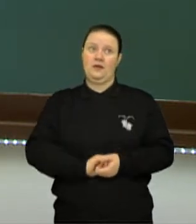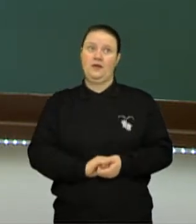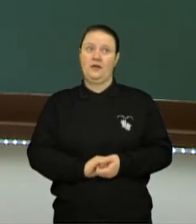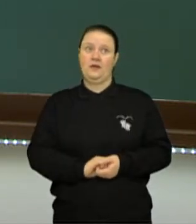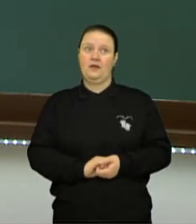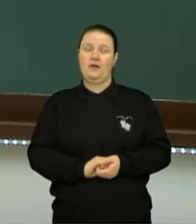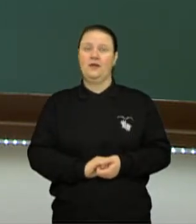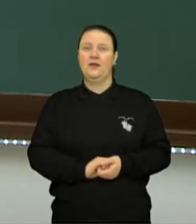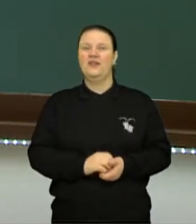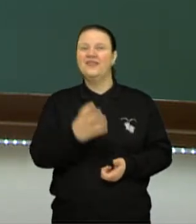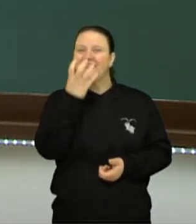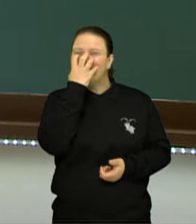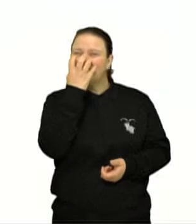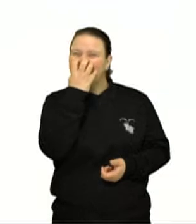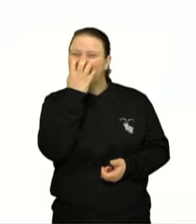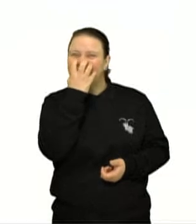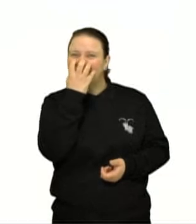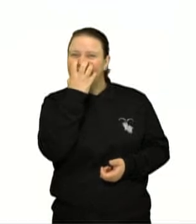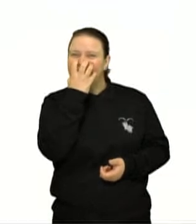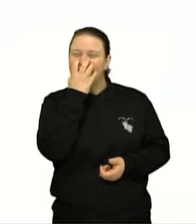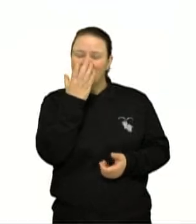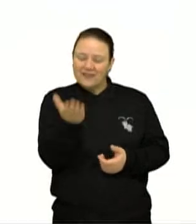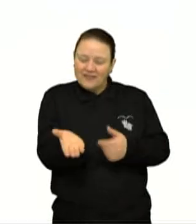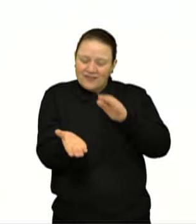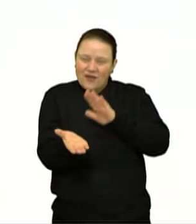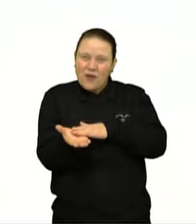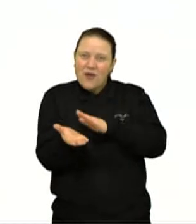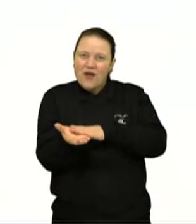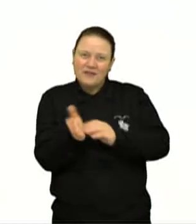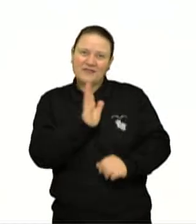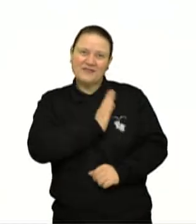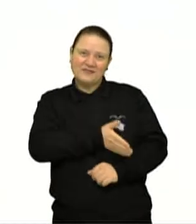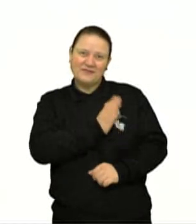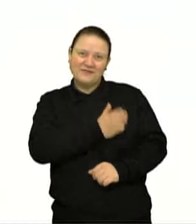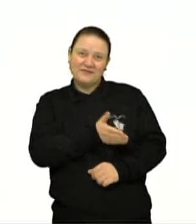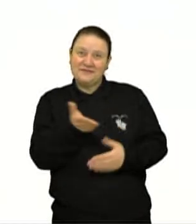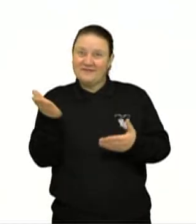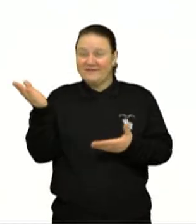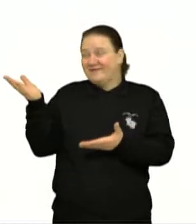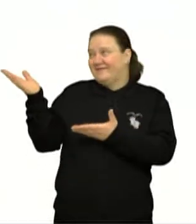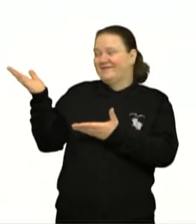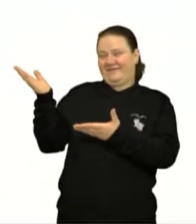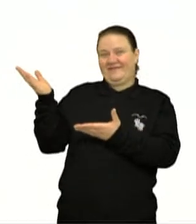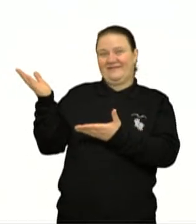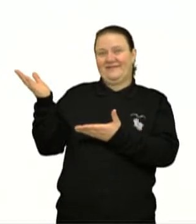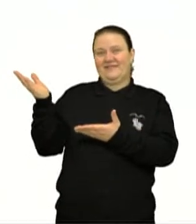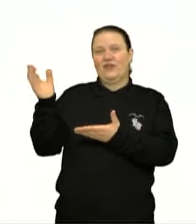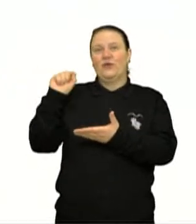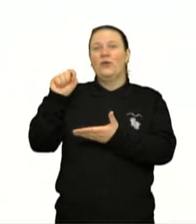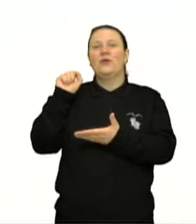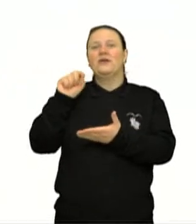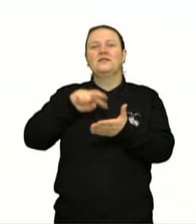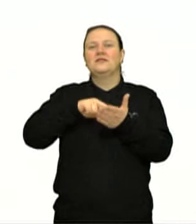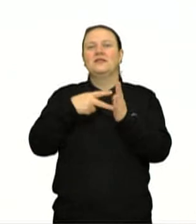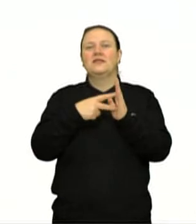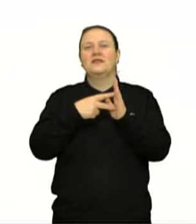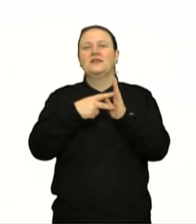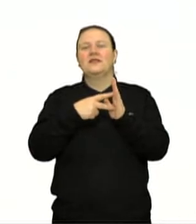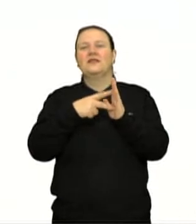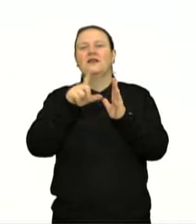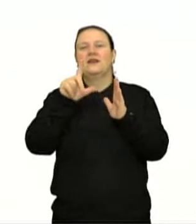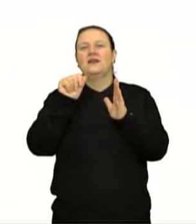un perrito, una mano, un corazón. Entonces, latiendo é batendo